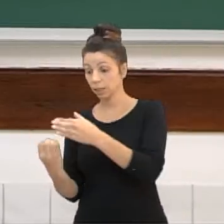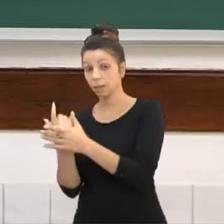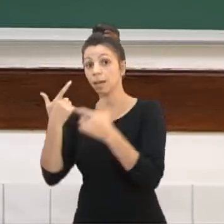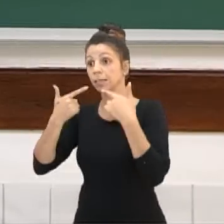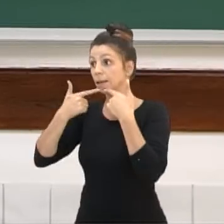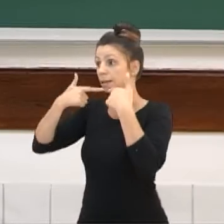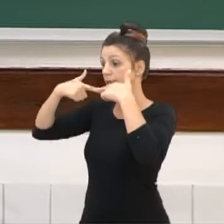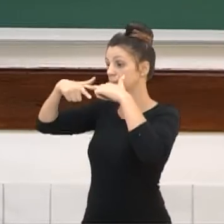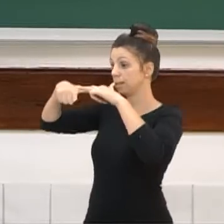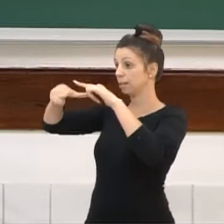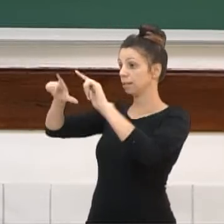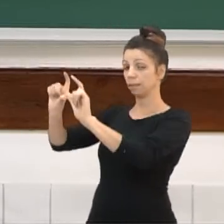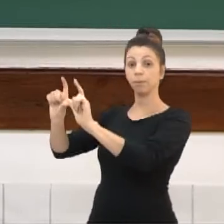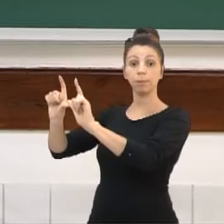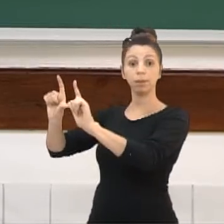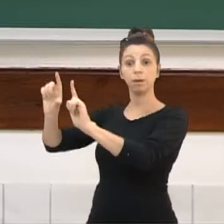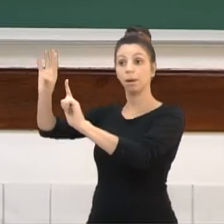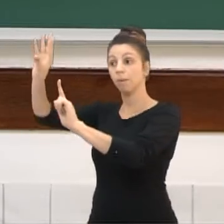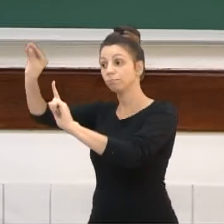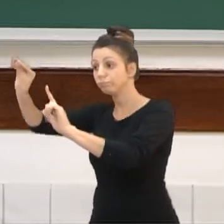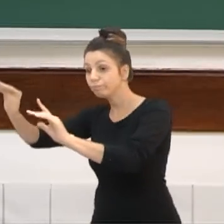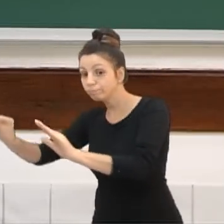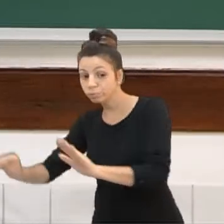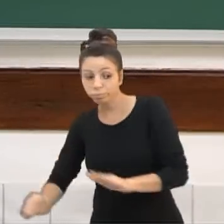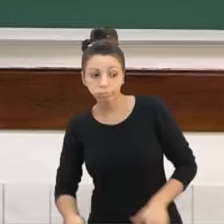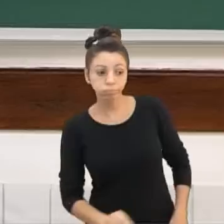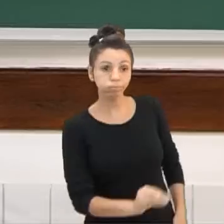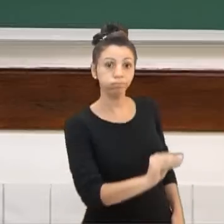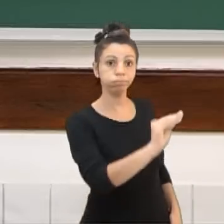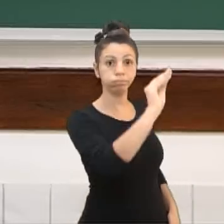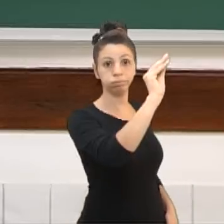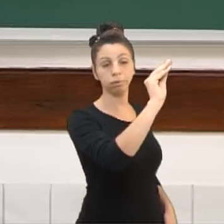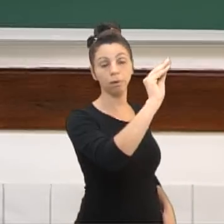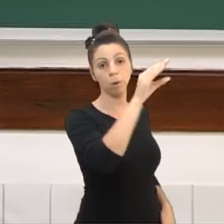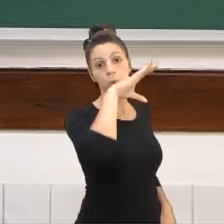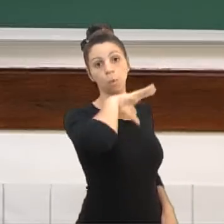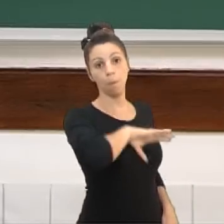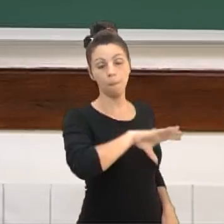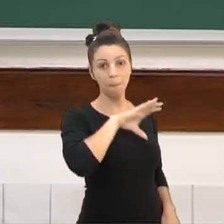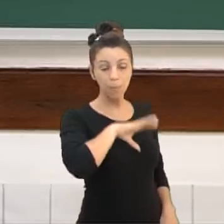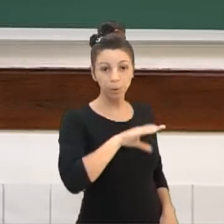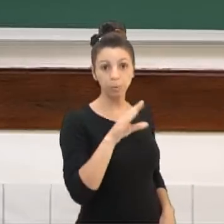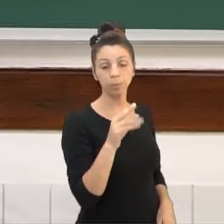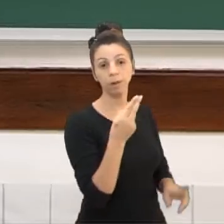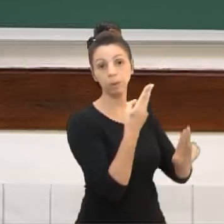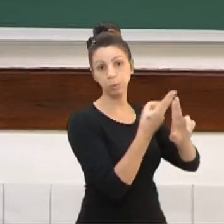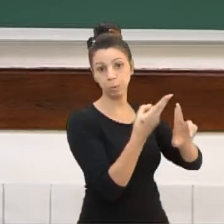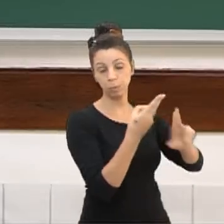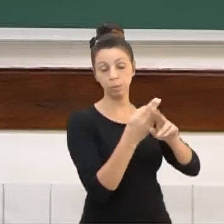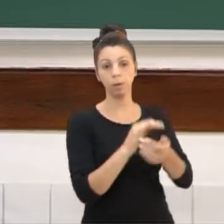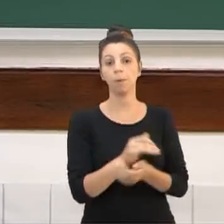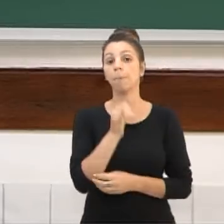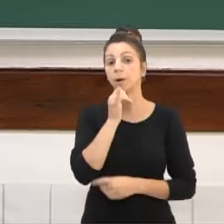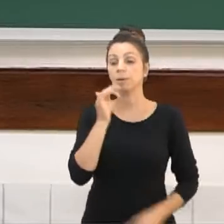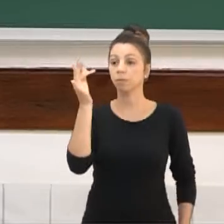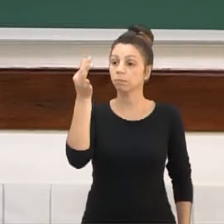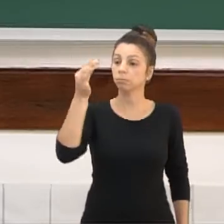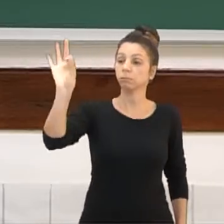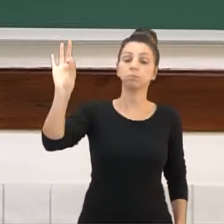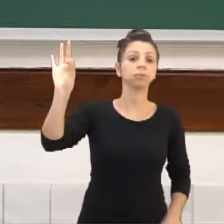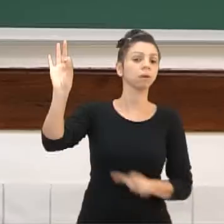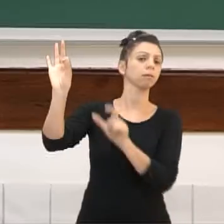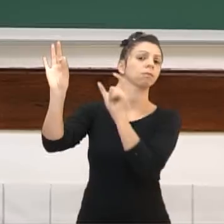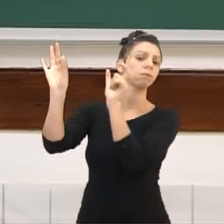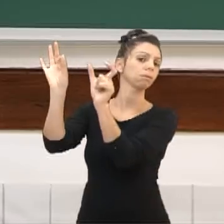foram incorporadas na nossa língua portuguesa, certo? Então, a gente tem, por exemplo, da França, se eu perguntar para vocês que palavras de